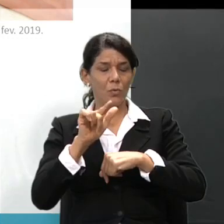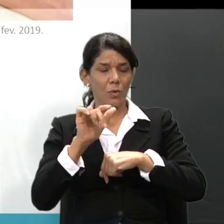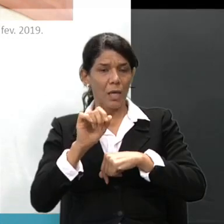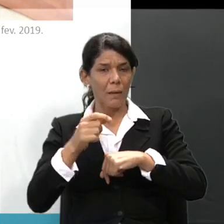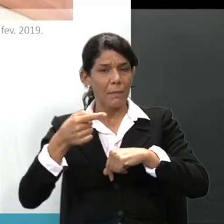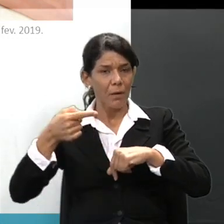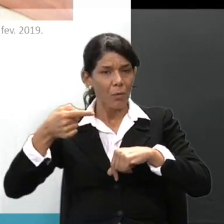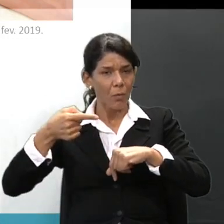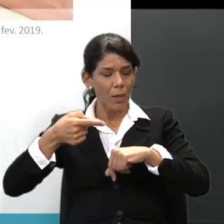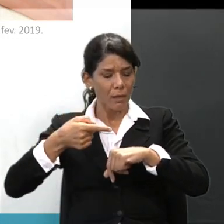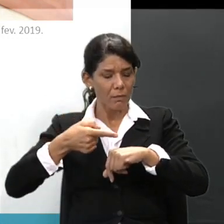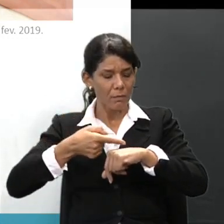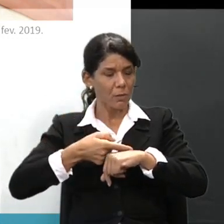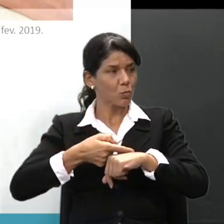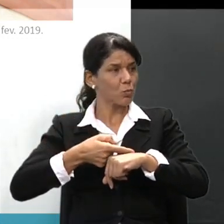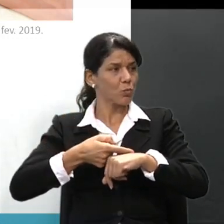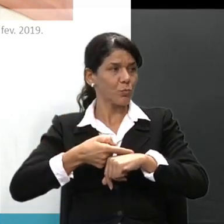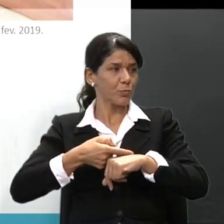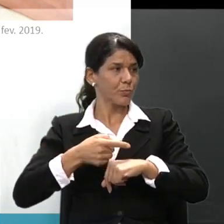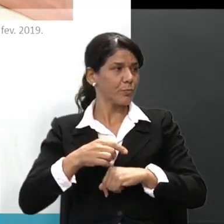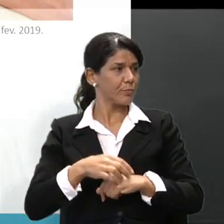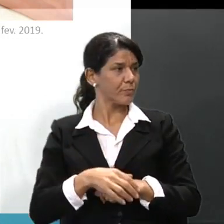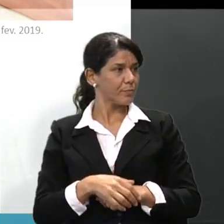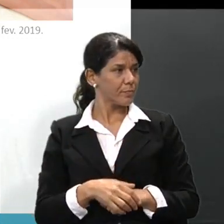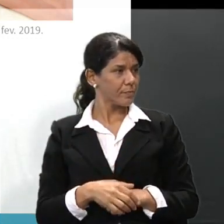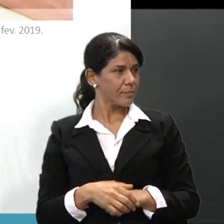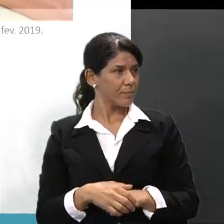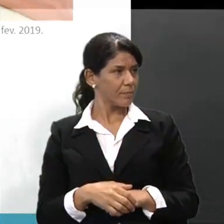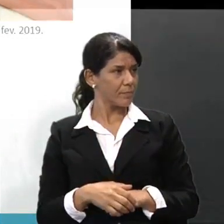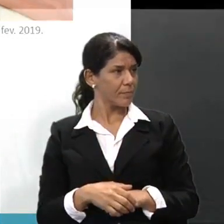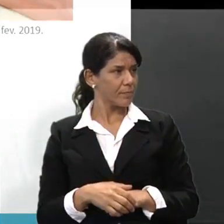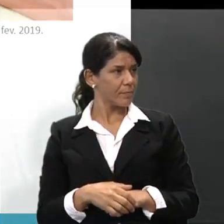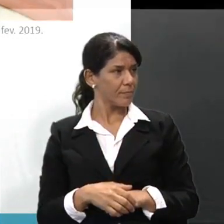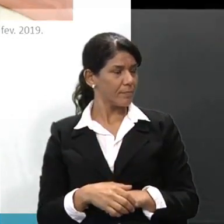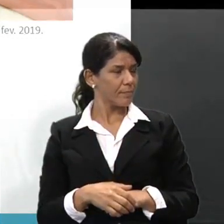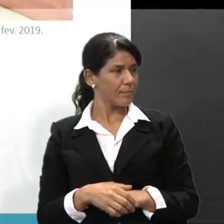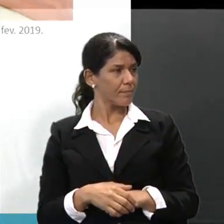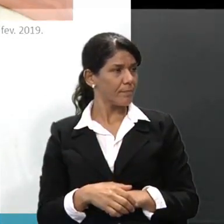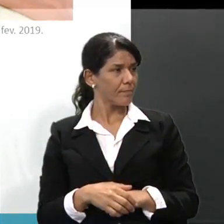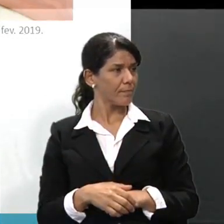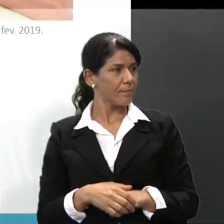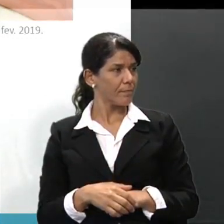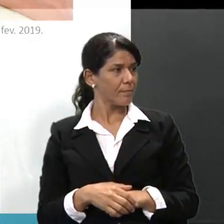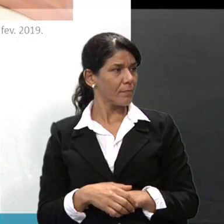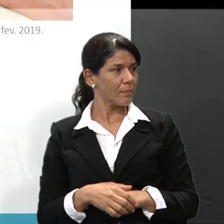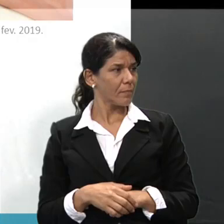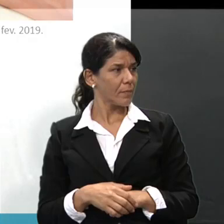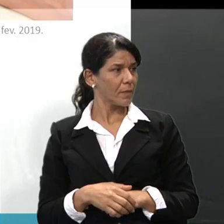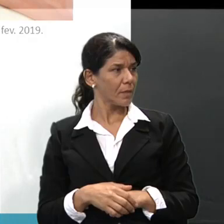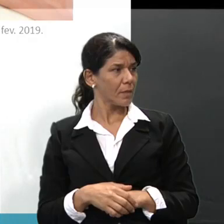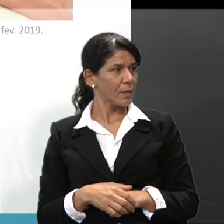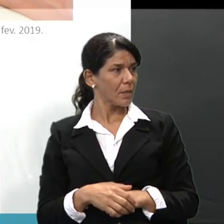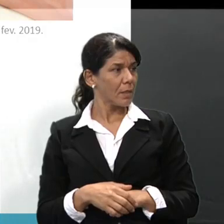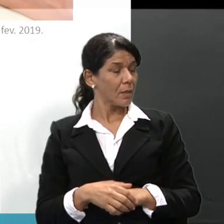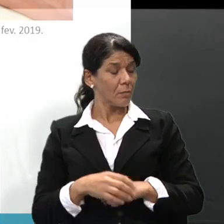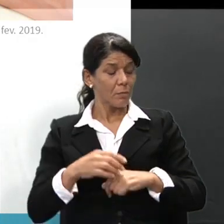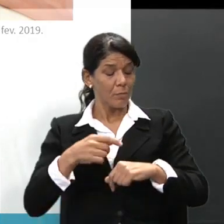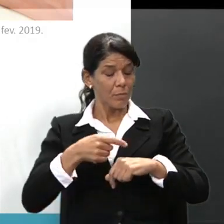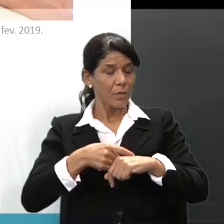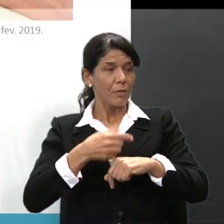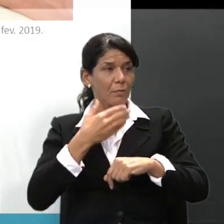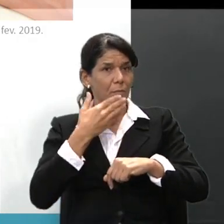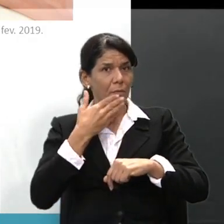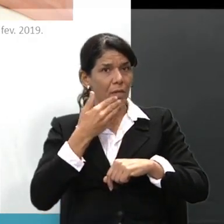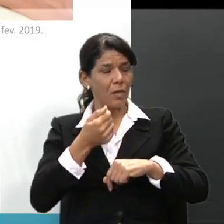flexível que permanece inserida no lúmen da veia. E então, por essa flexibilidade,